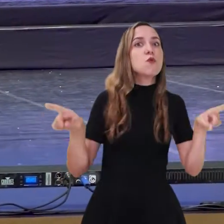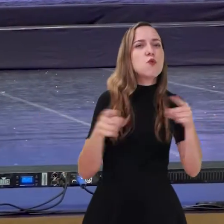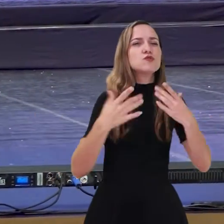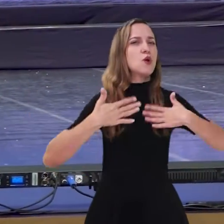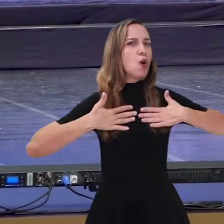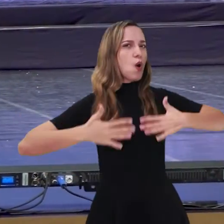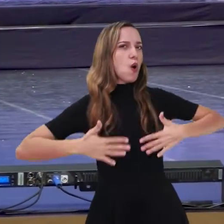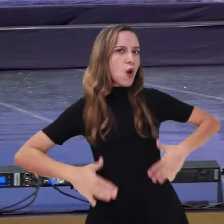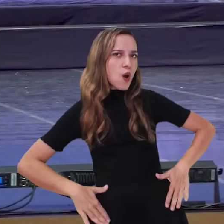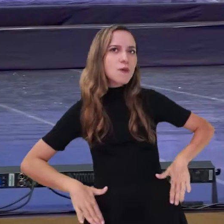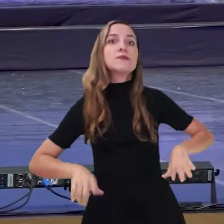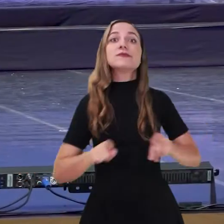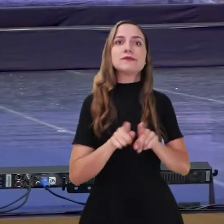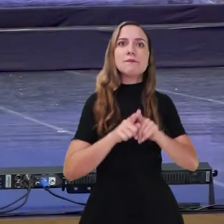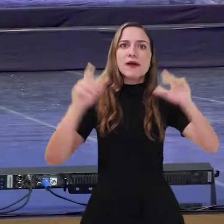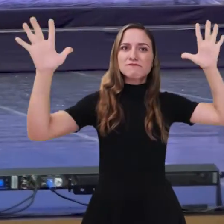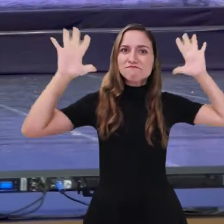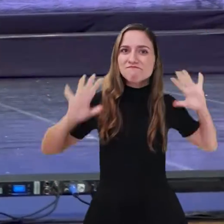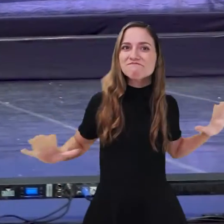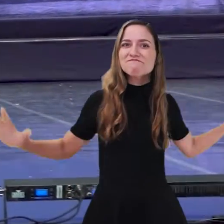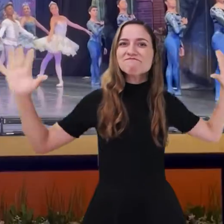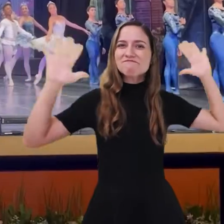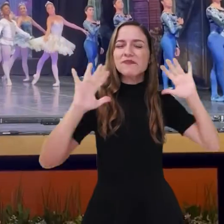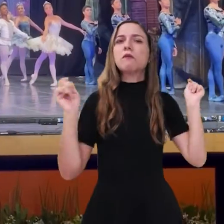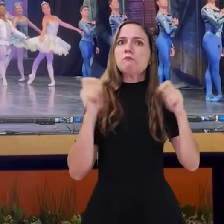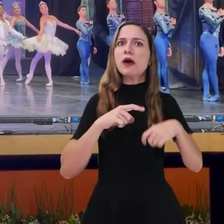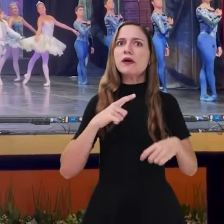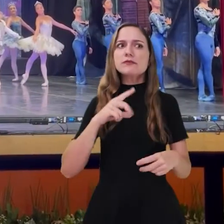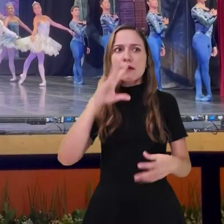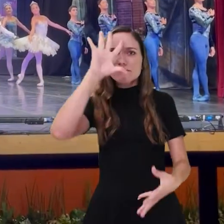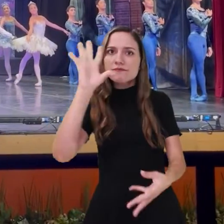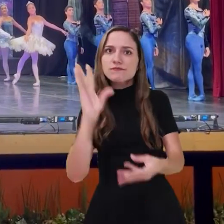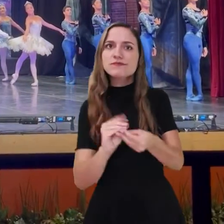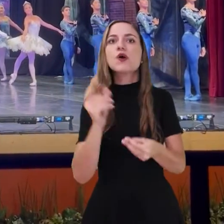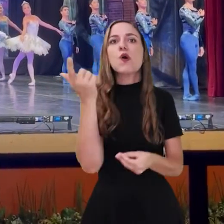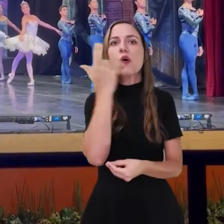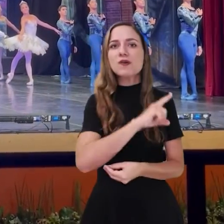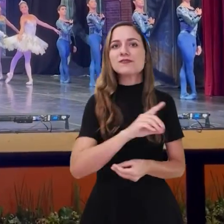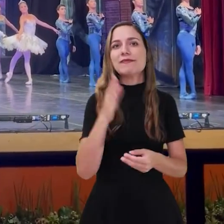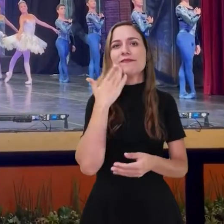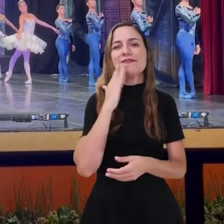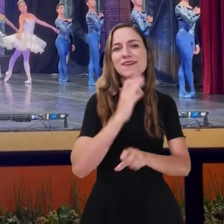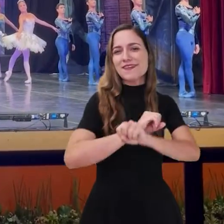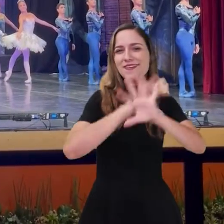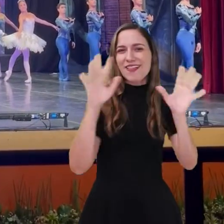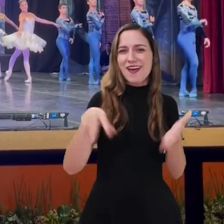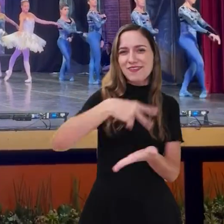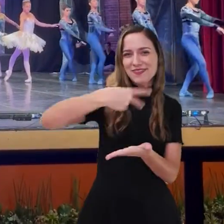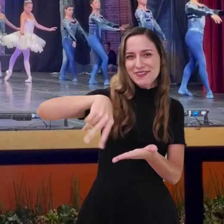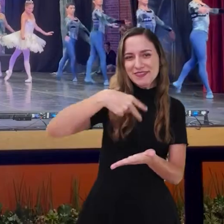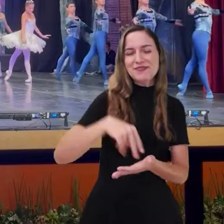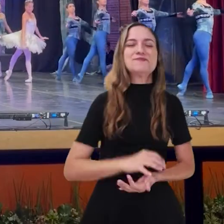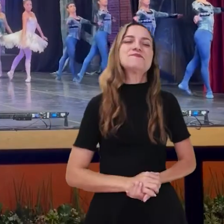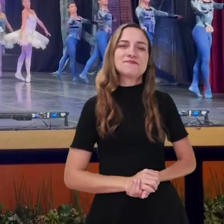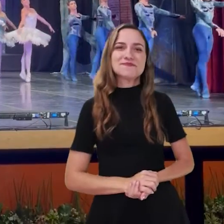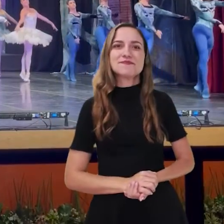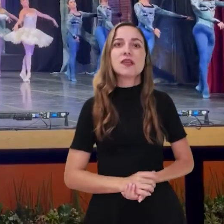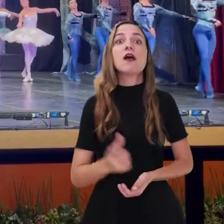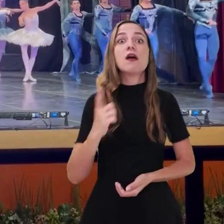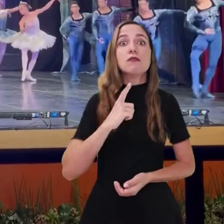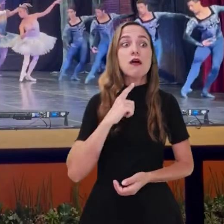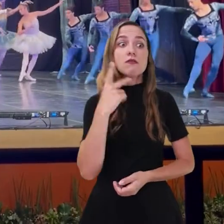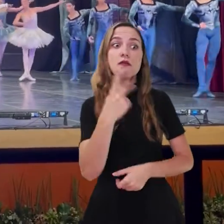o cenário, que são essenciais para dar suporte ao enredo. As narrativas dos balés de